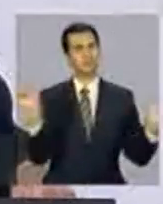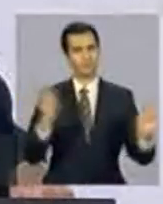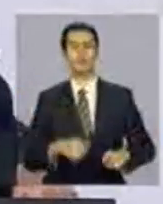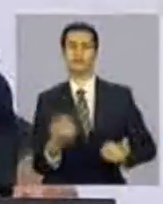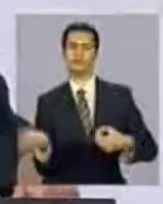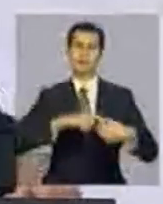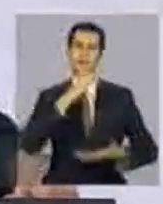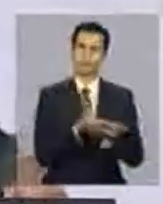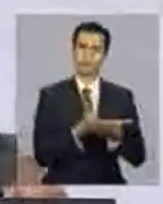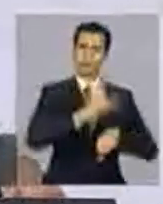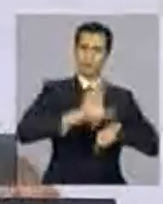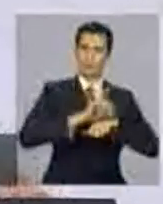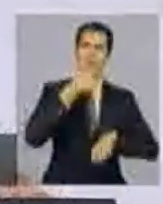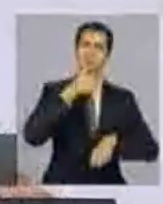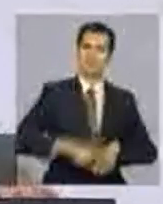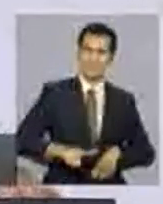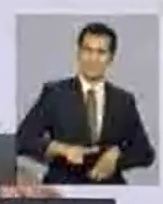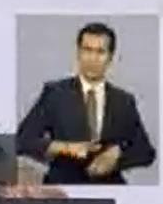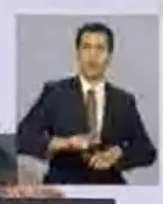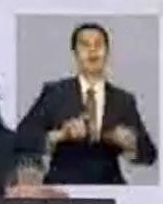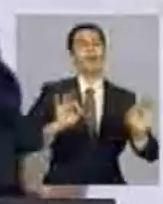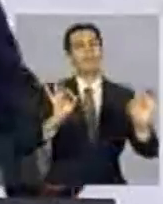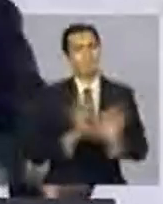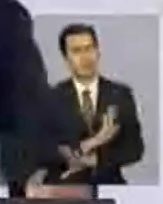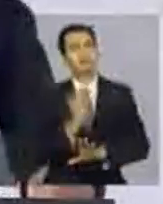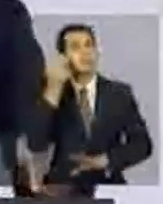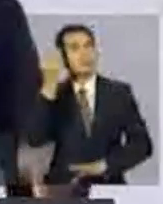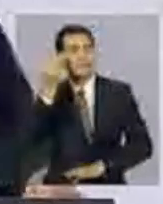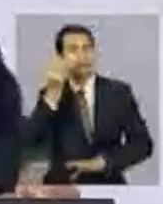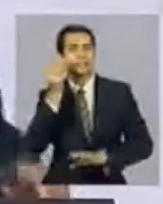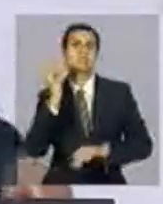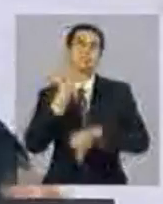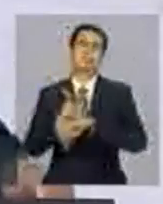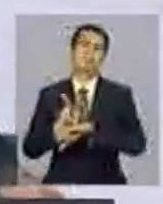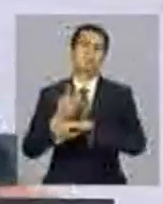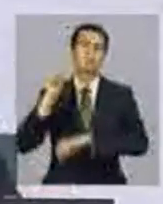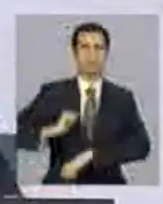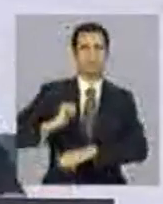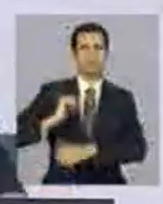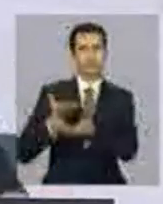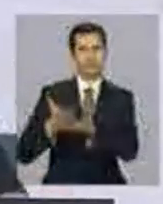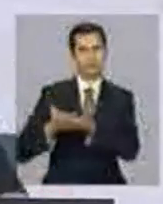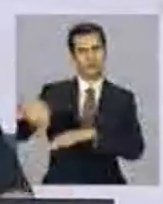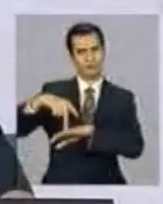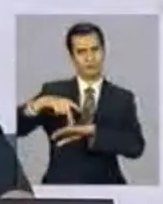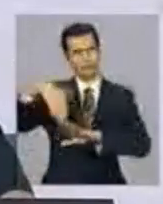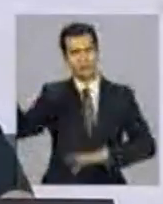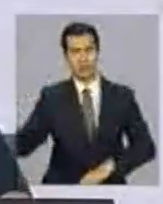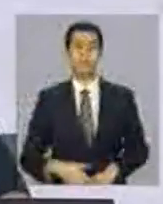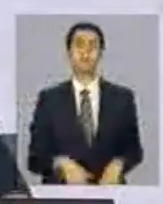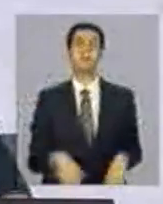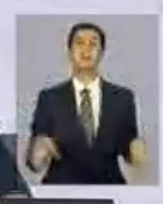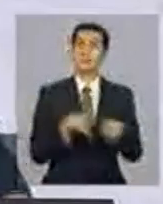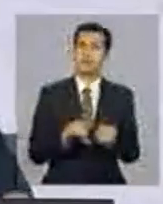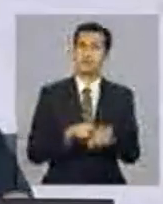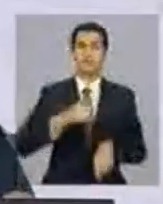Ao mesmo tempo, nós vamos garantir curso de língua de imersão no exterior para os